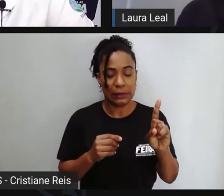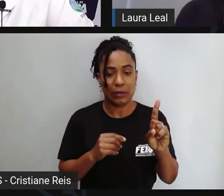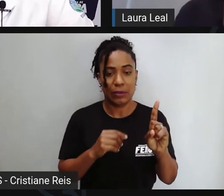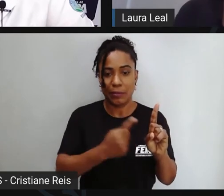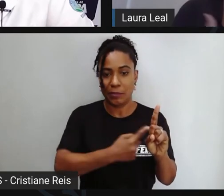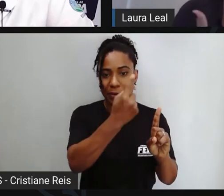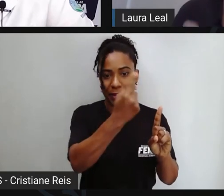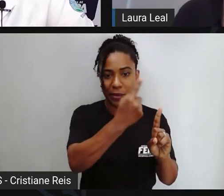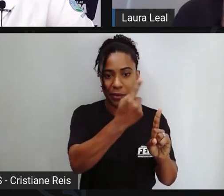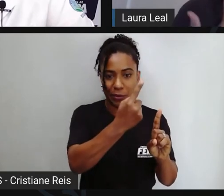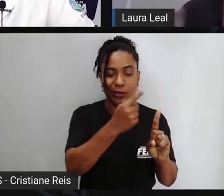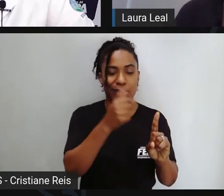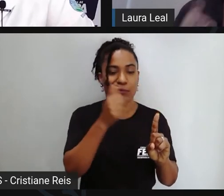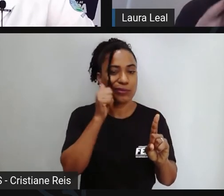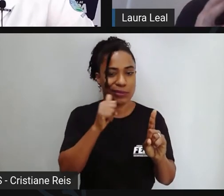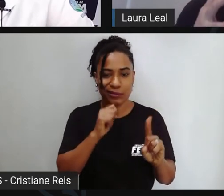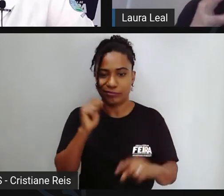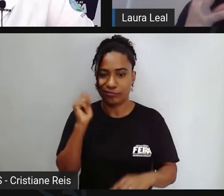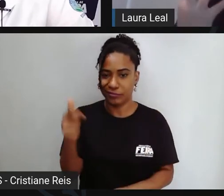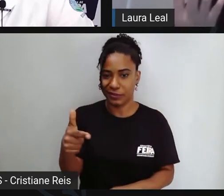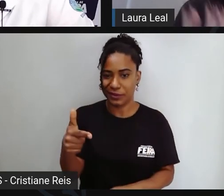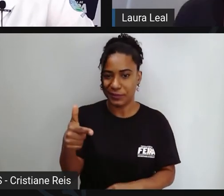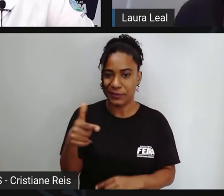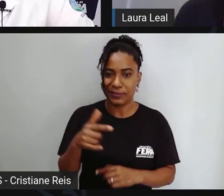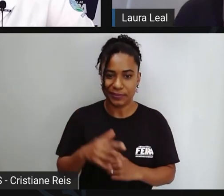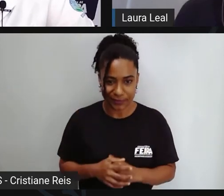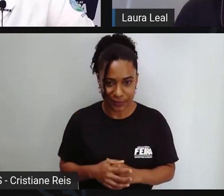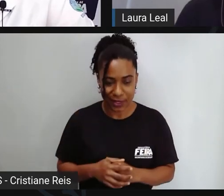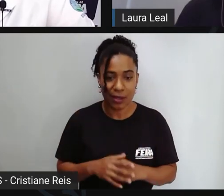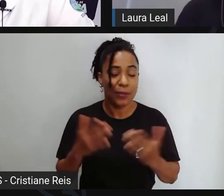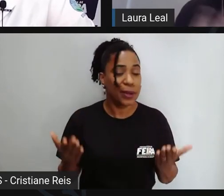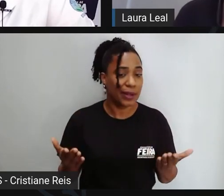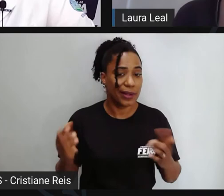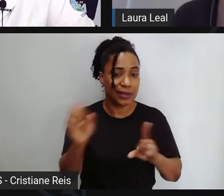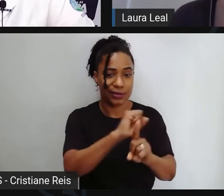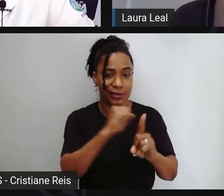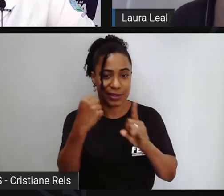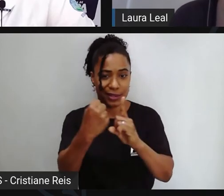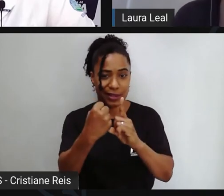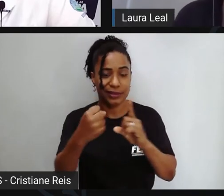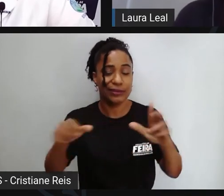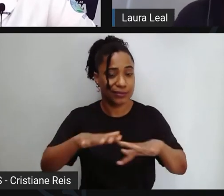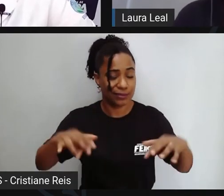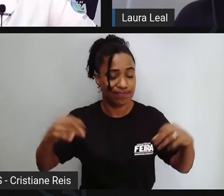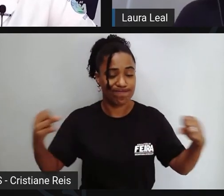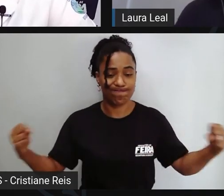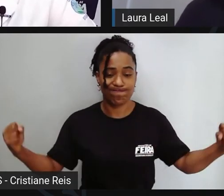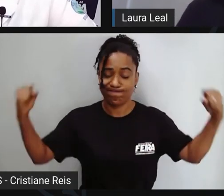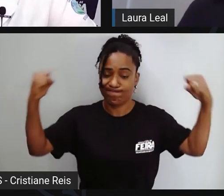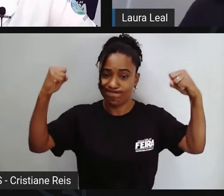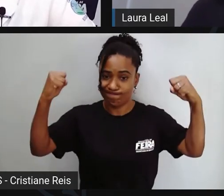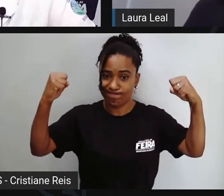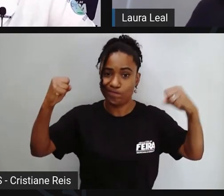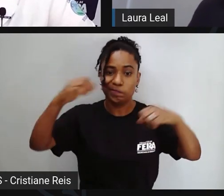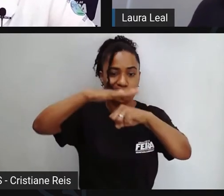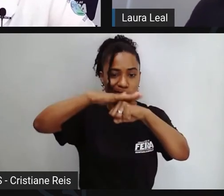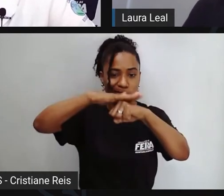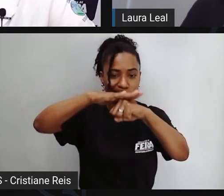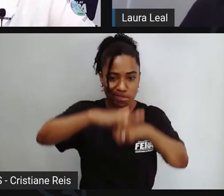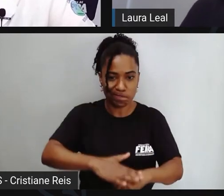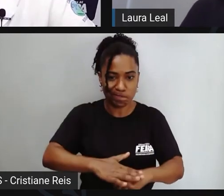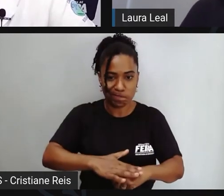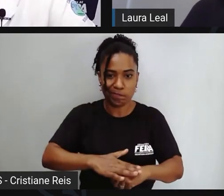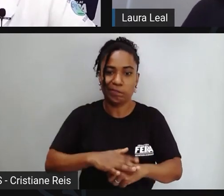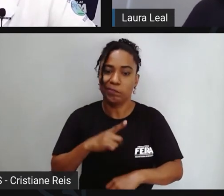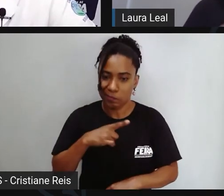feminino, porque a gente cresce numa sociedade estruturada no machismo, né? É o machismo estrutural, né? Então eu acho que no